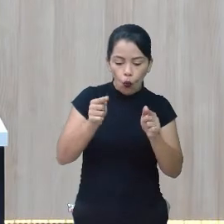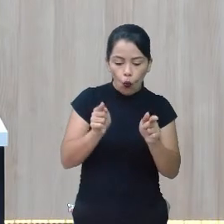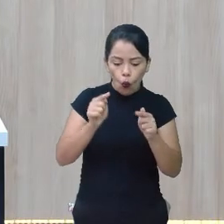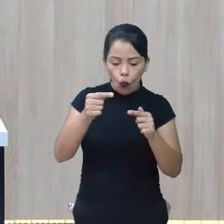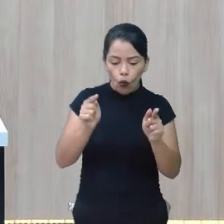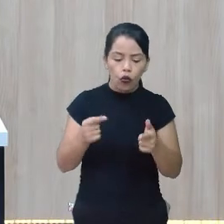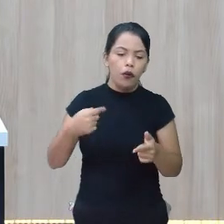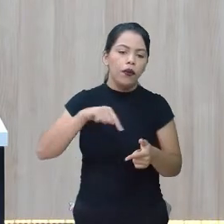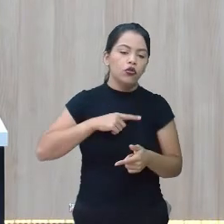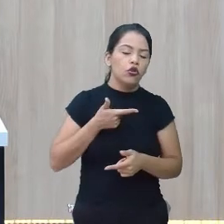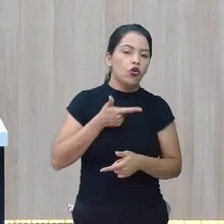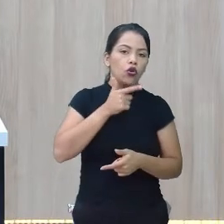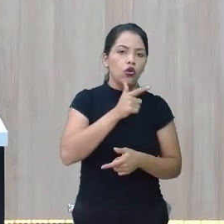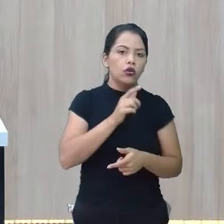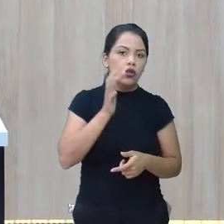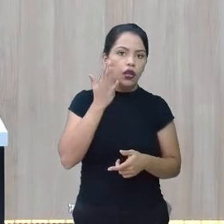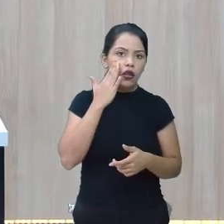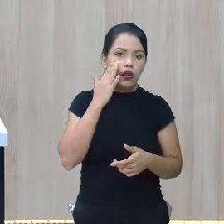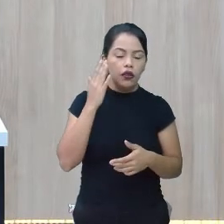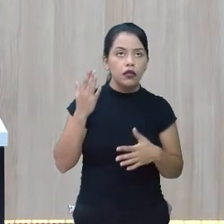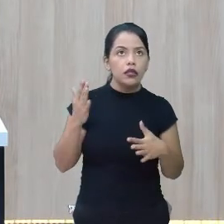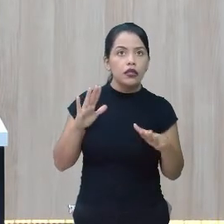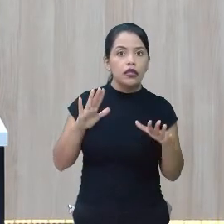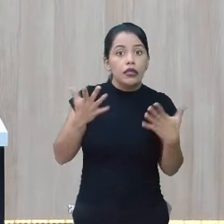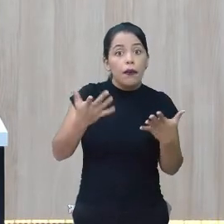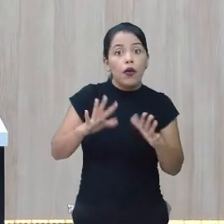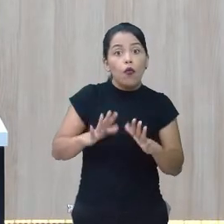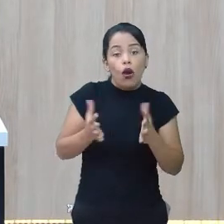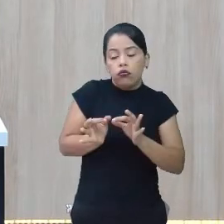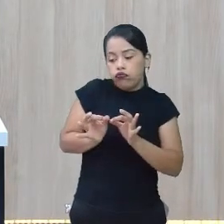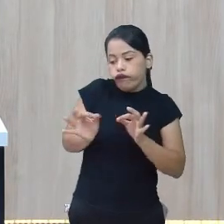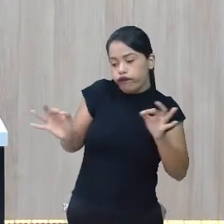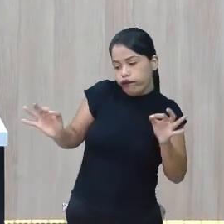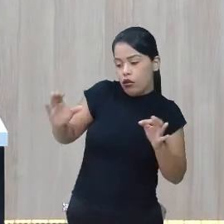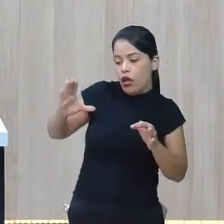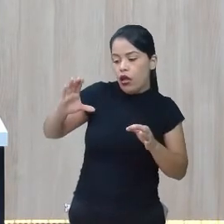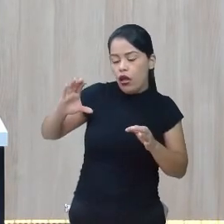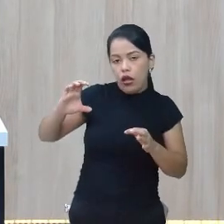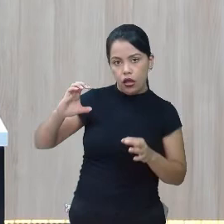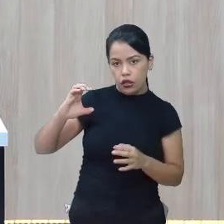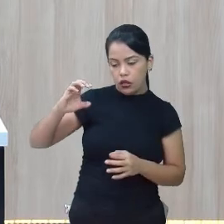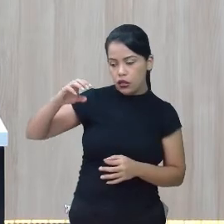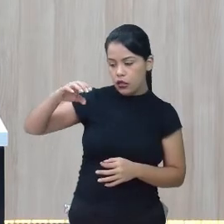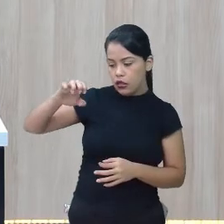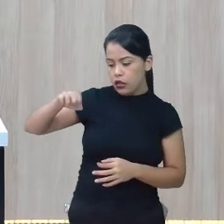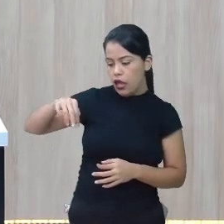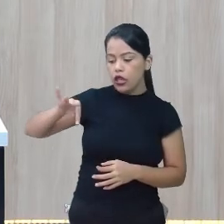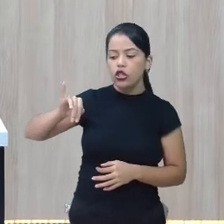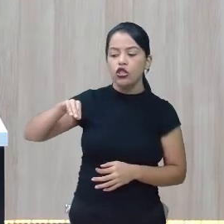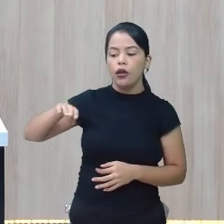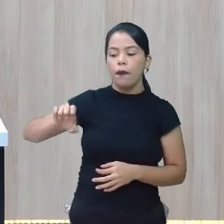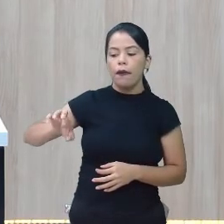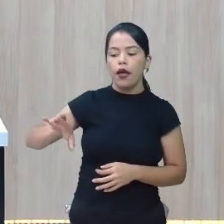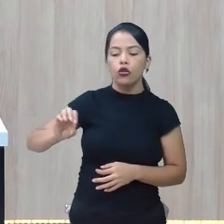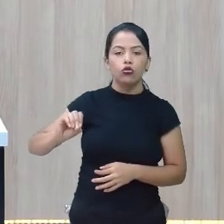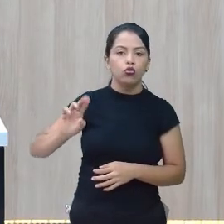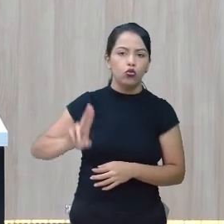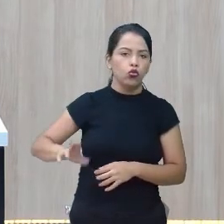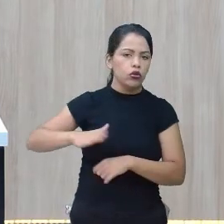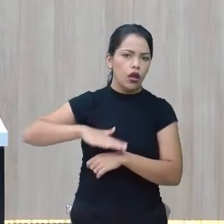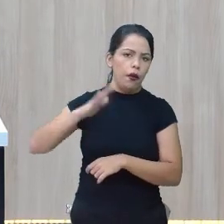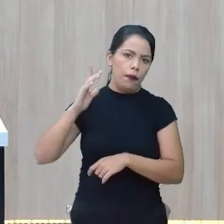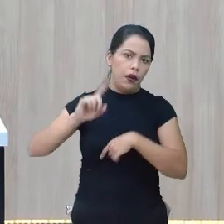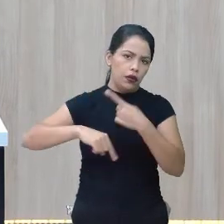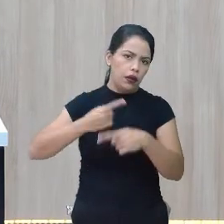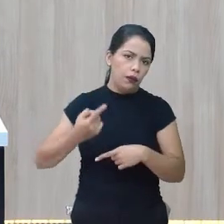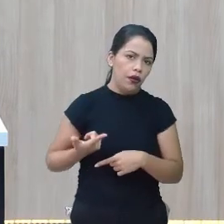medida, para que a gente consiga medir a distância entre os pontos, é o centímetro, né? A mais usada. A gente tem outras variações que a gente vai trazer na